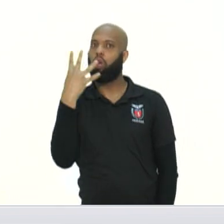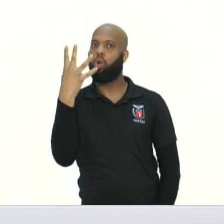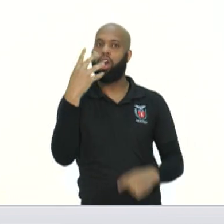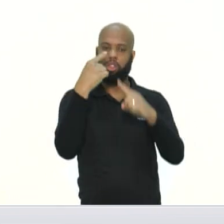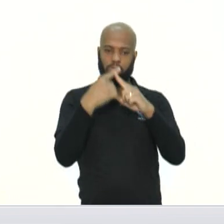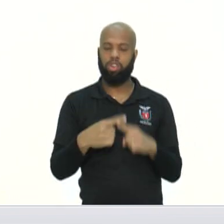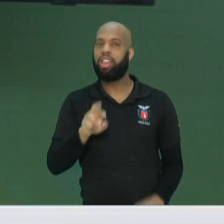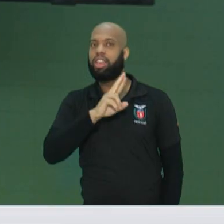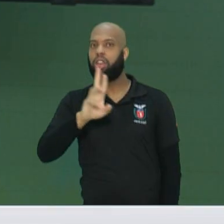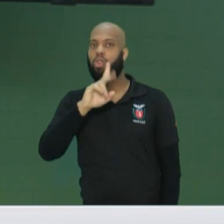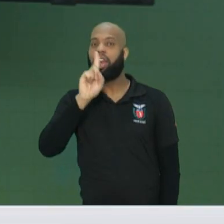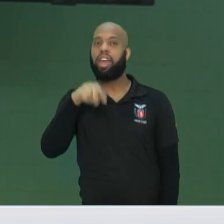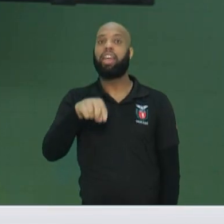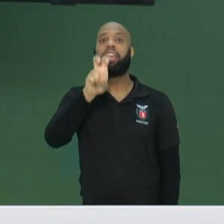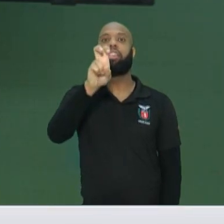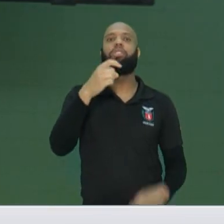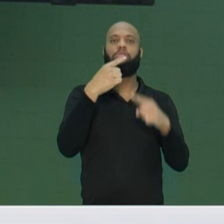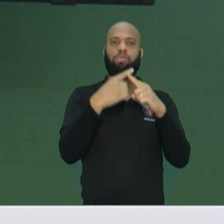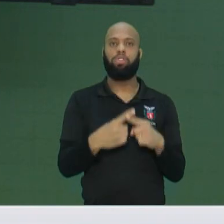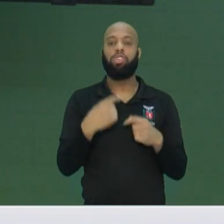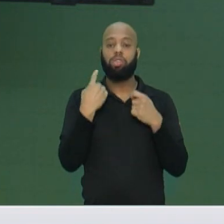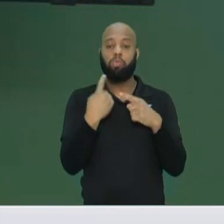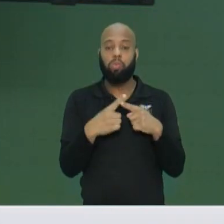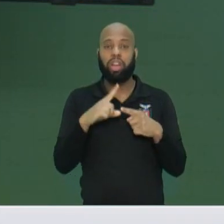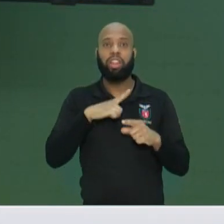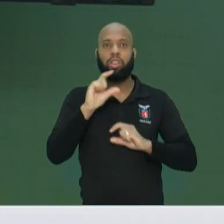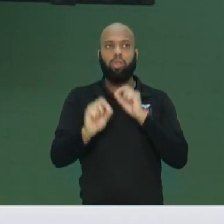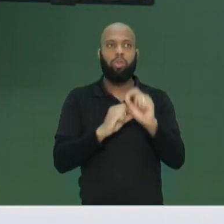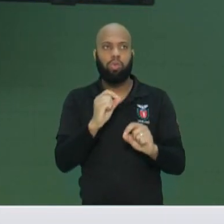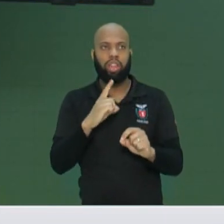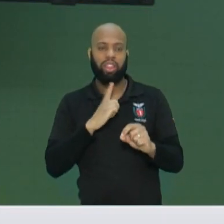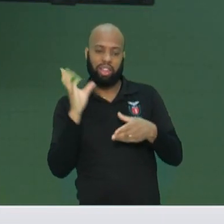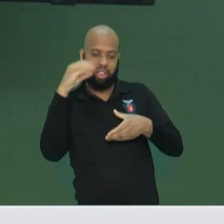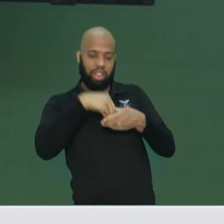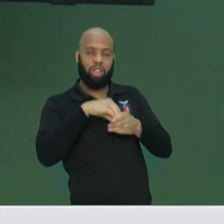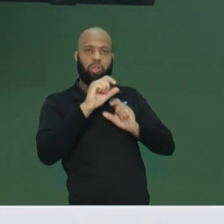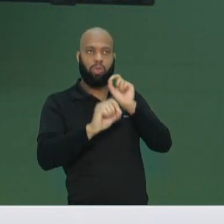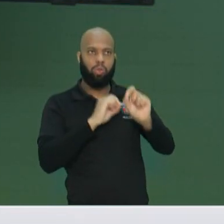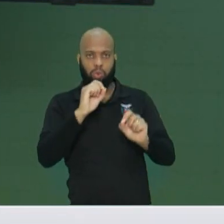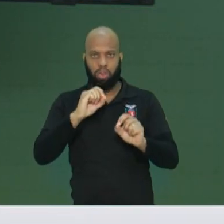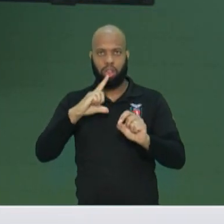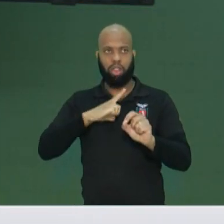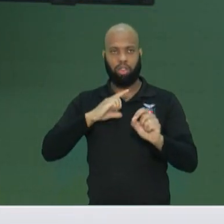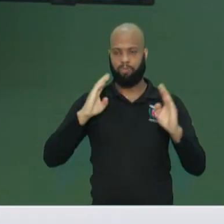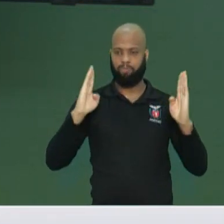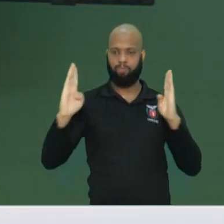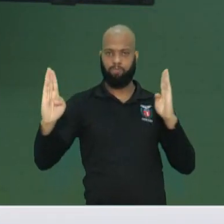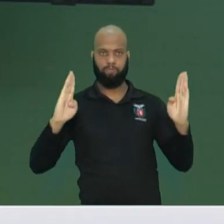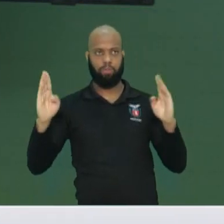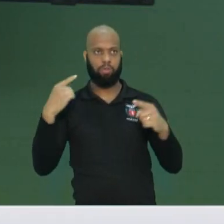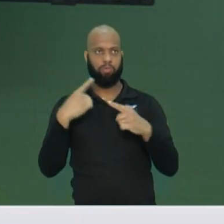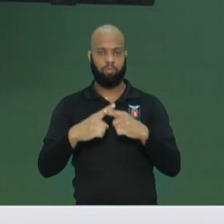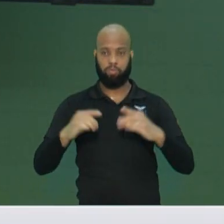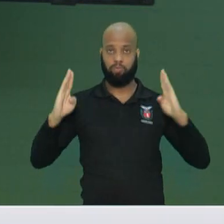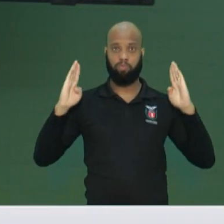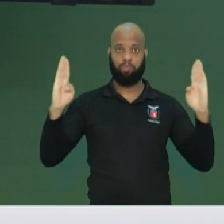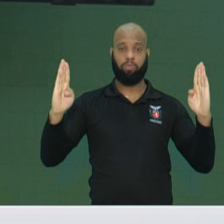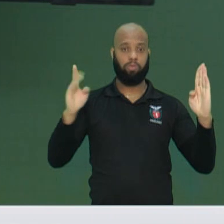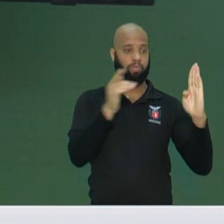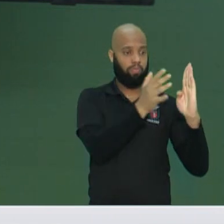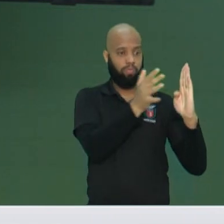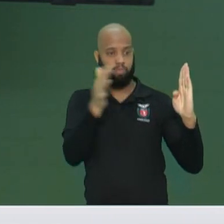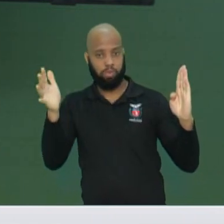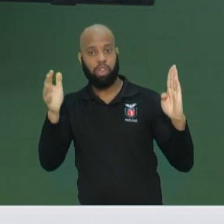vezes, tá? São 5, porque nós precisamos incluir os extremos, ok? Nesse período aqui, é 2